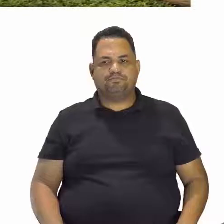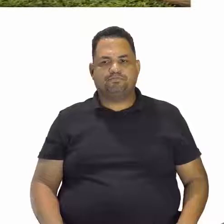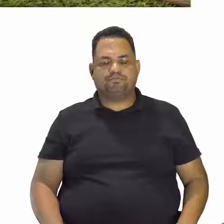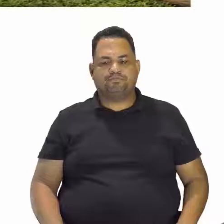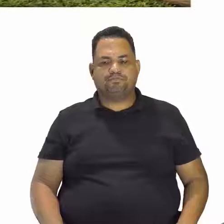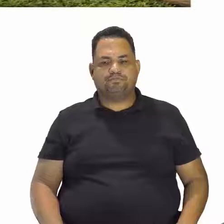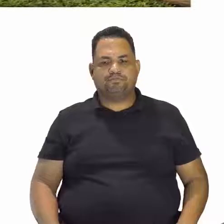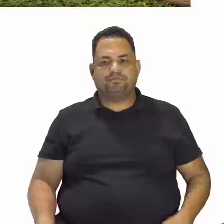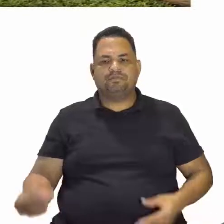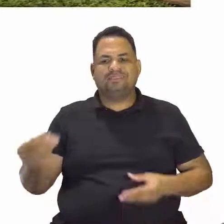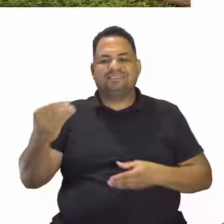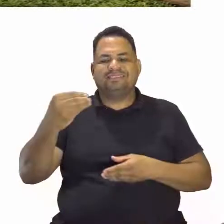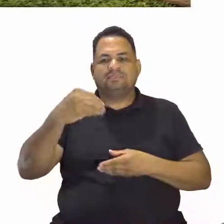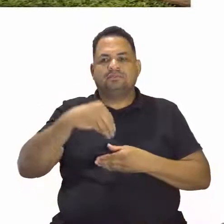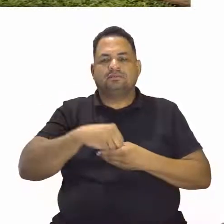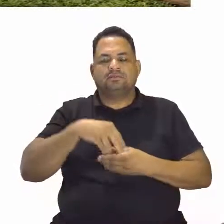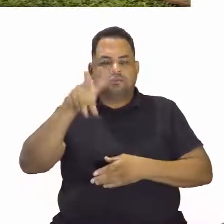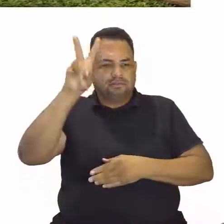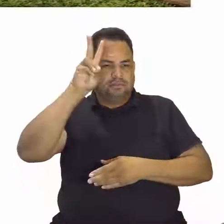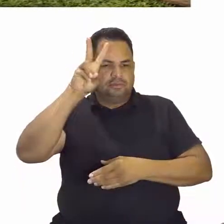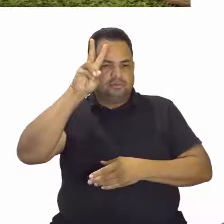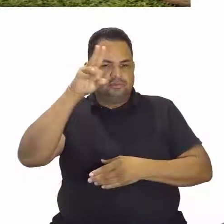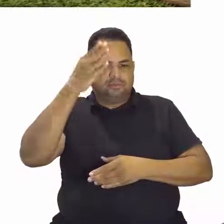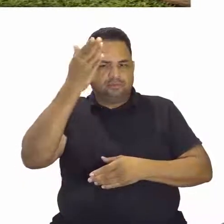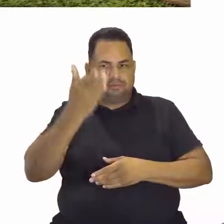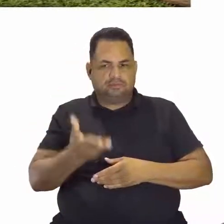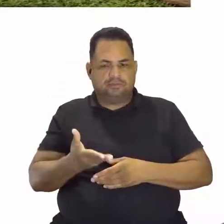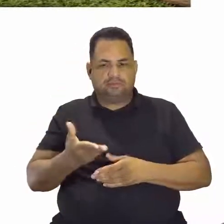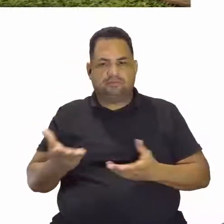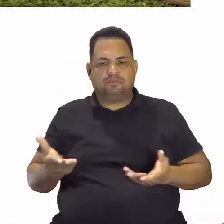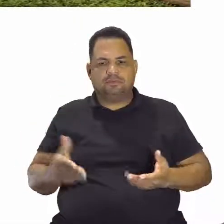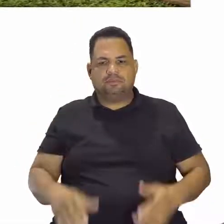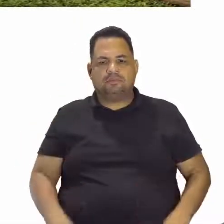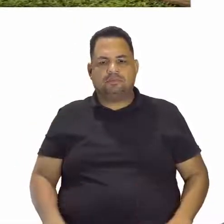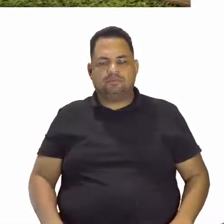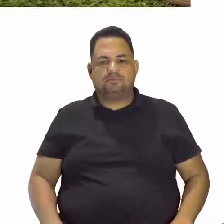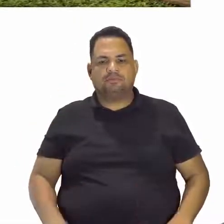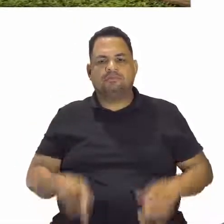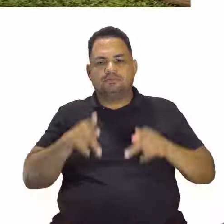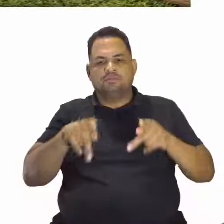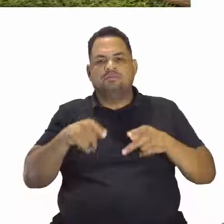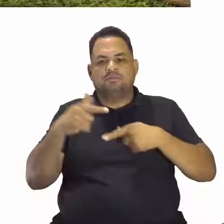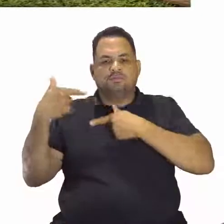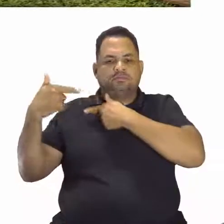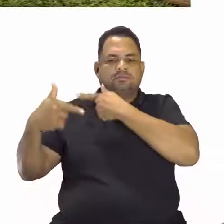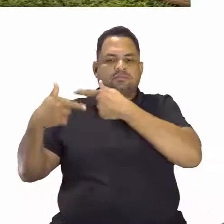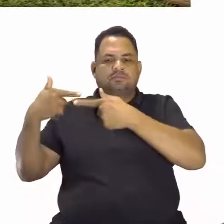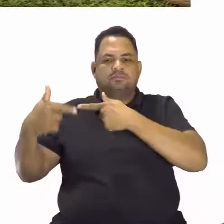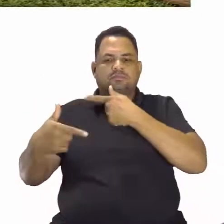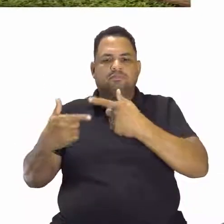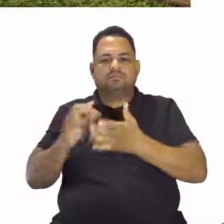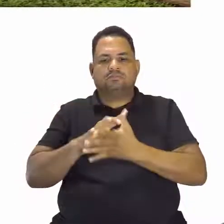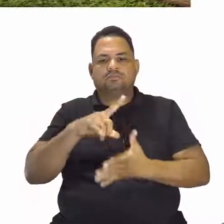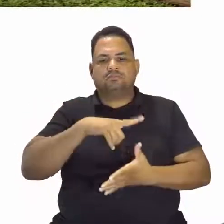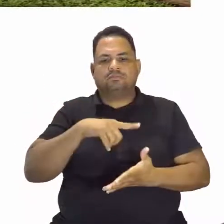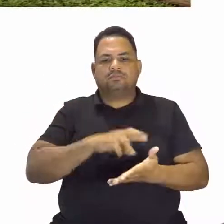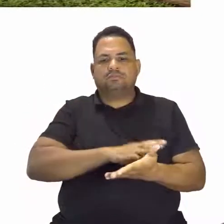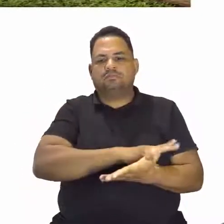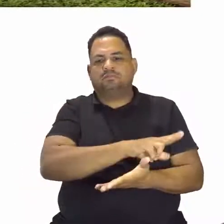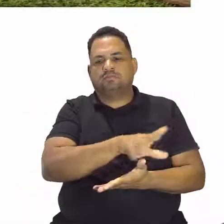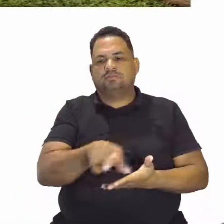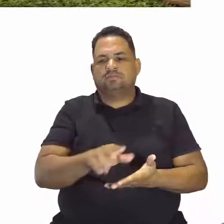dentro dessa história da Amazônia, dentro dessa história das populações tradicionais, existem muitos problemas,